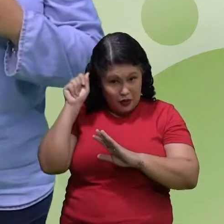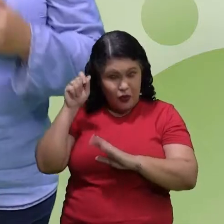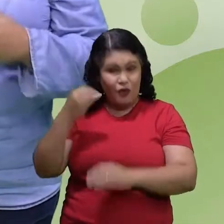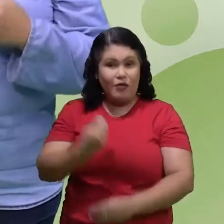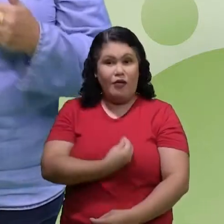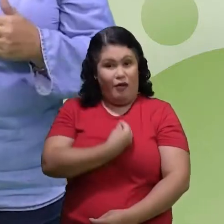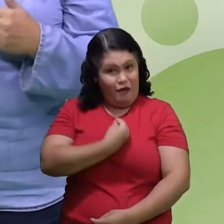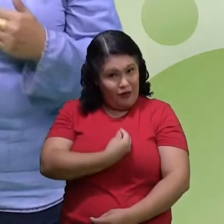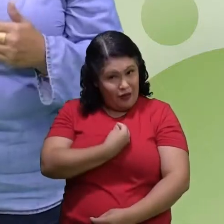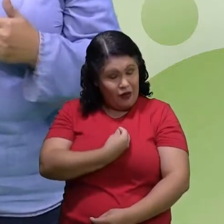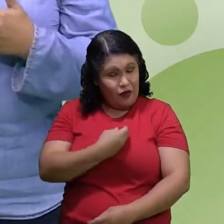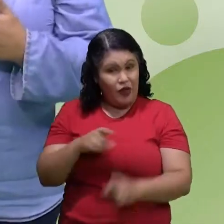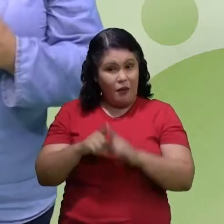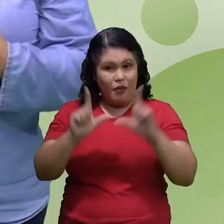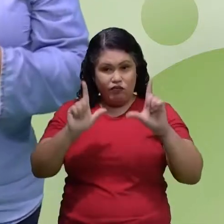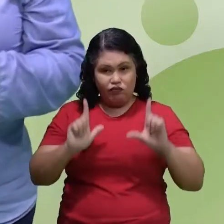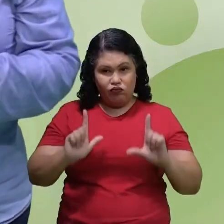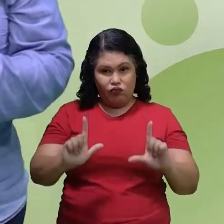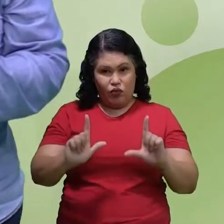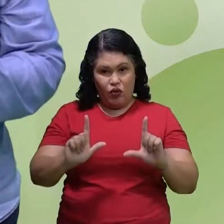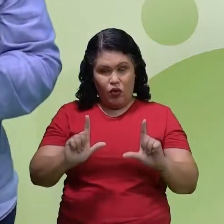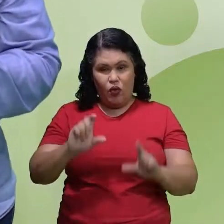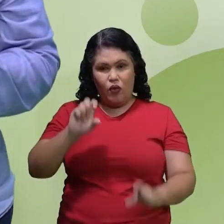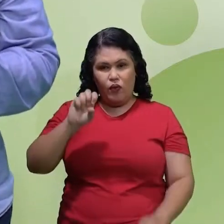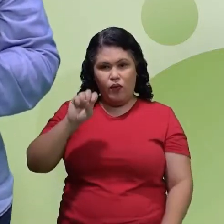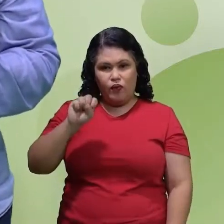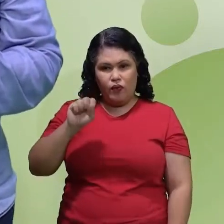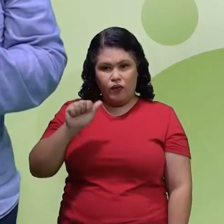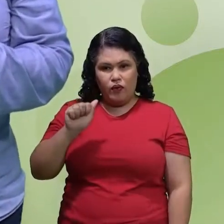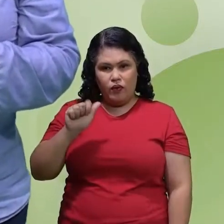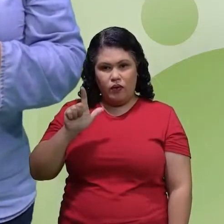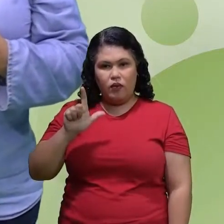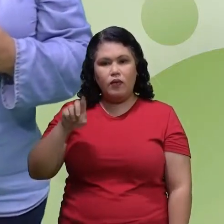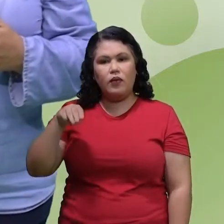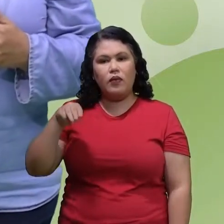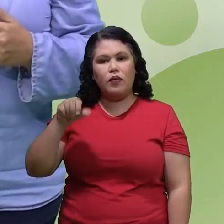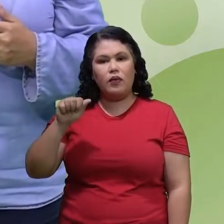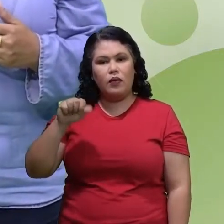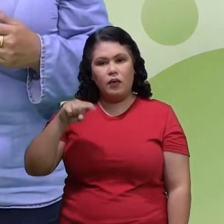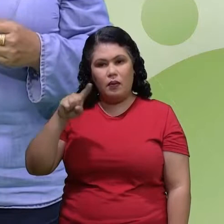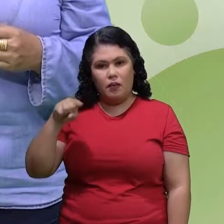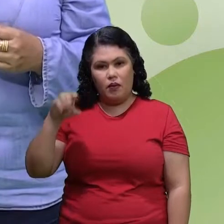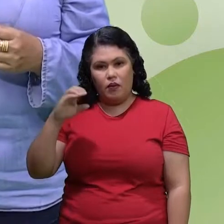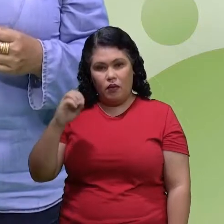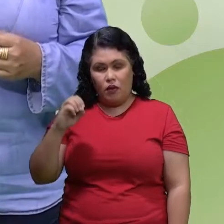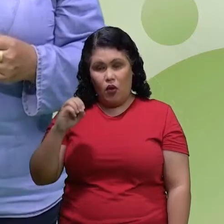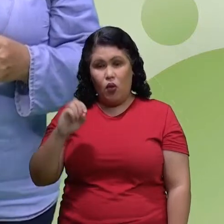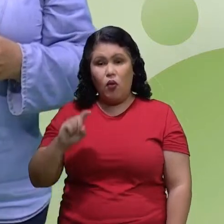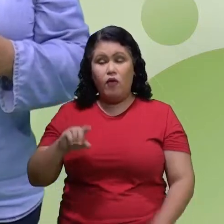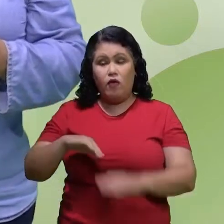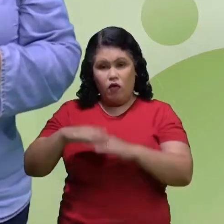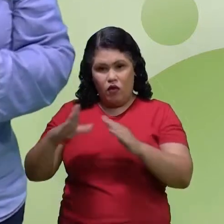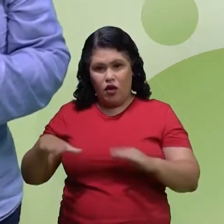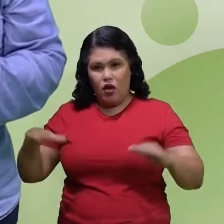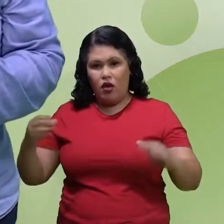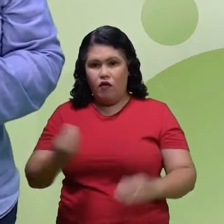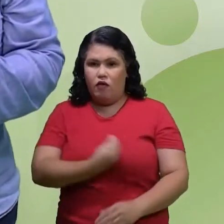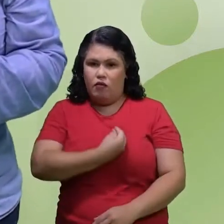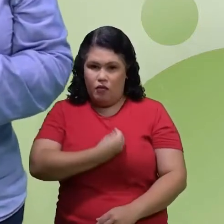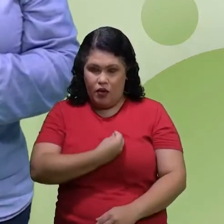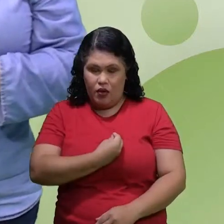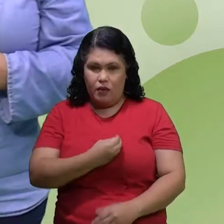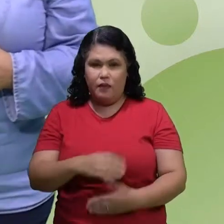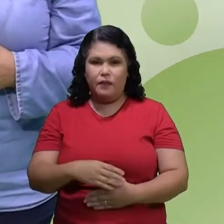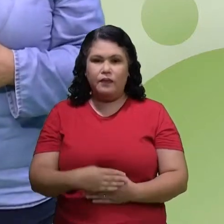peixes mais para outras regiões, tá bom? Mas eu trouxe 2 características de peixe. Vocês estão vendo? Um ambiente